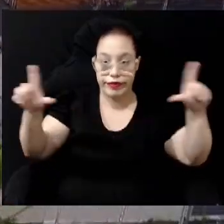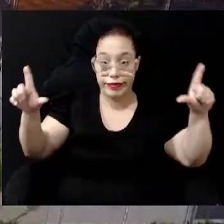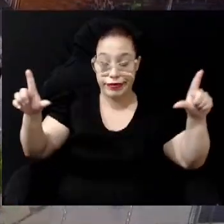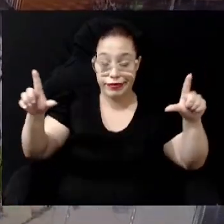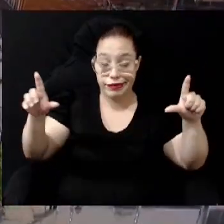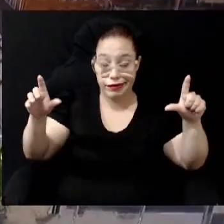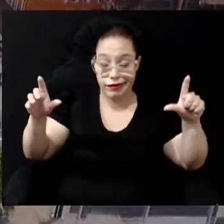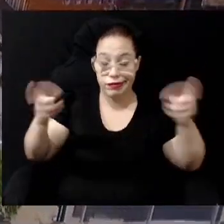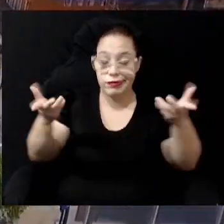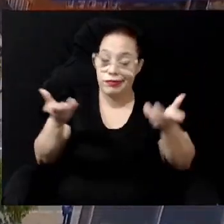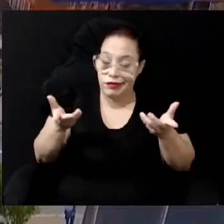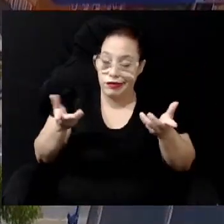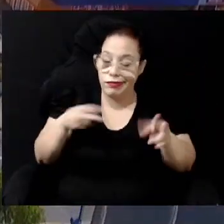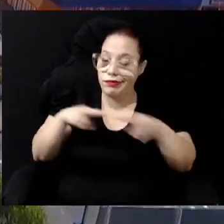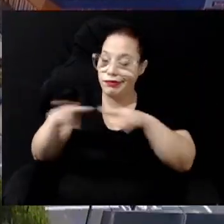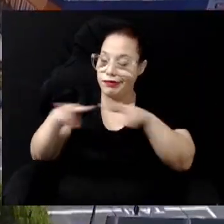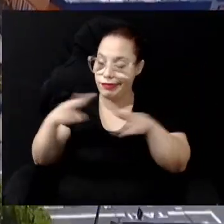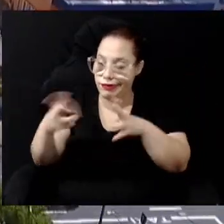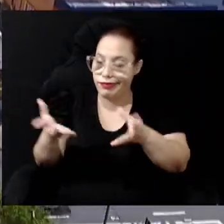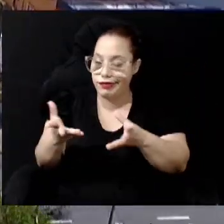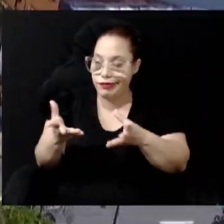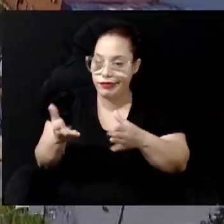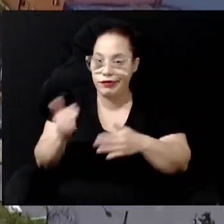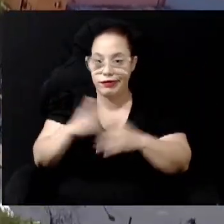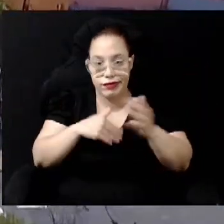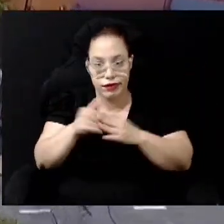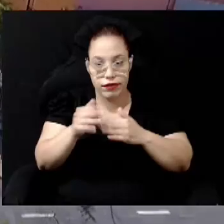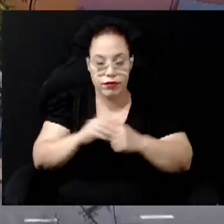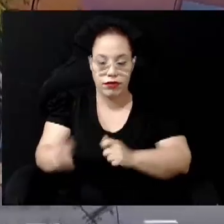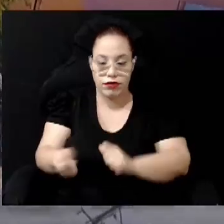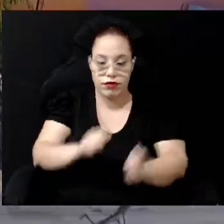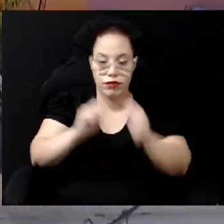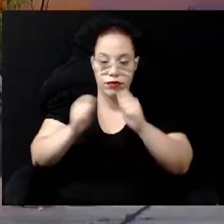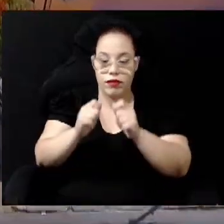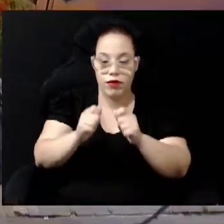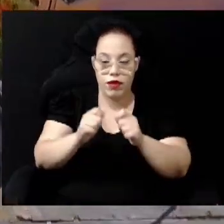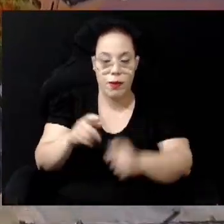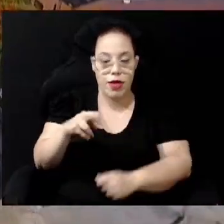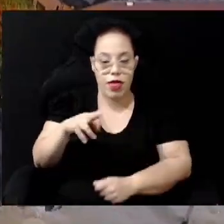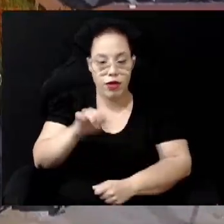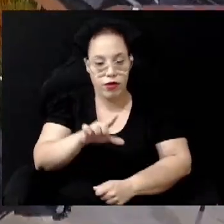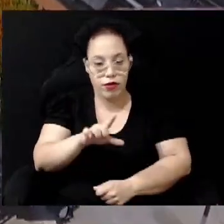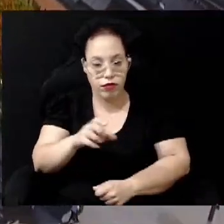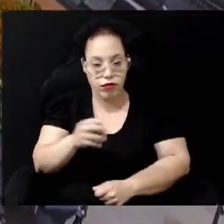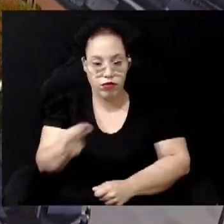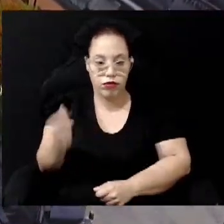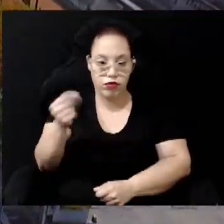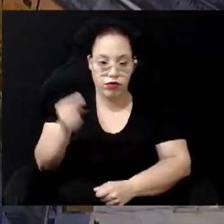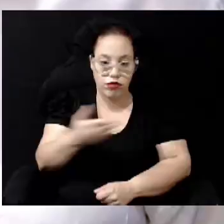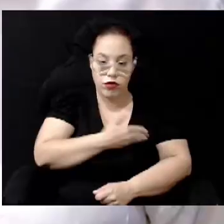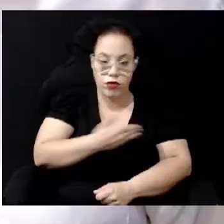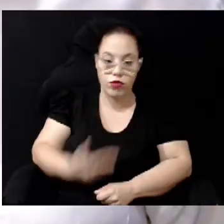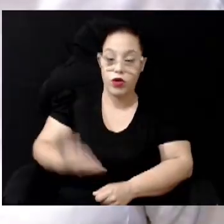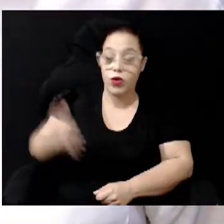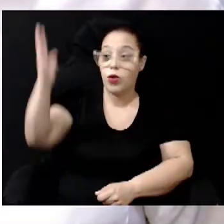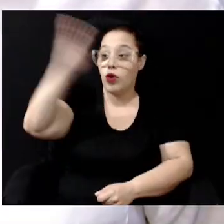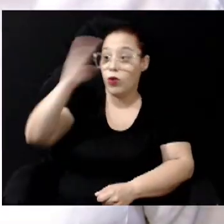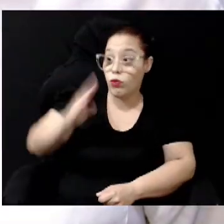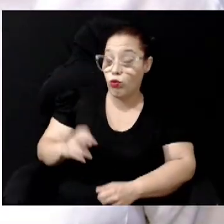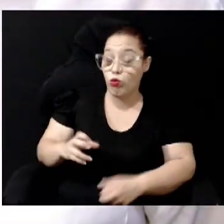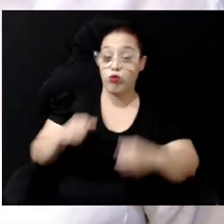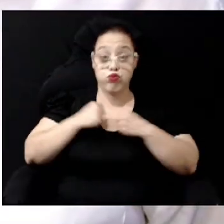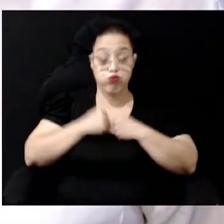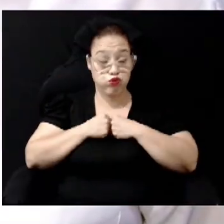e fiscalização na gestão administrativa patrimonial dos recursos públicos no Brasil. Entusiasmado, o presidente